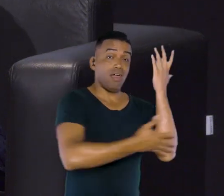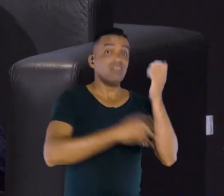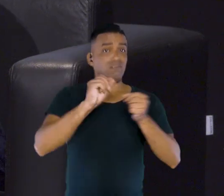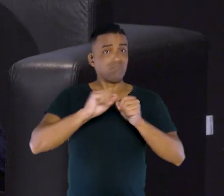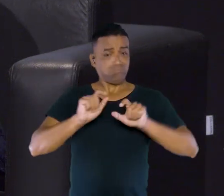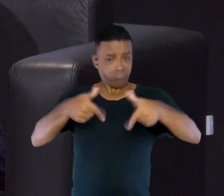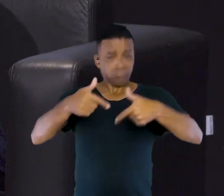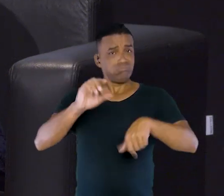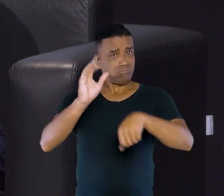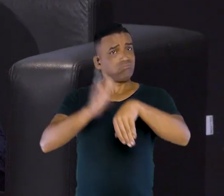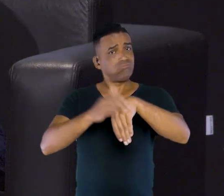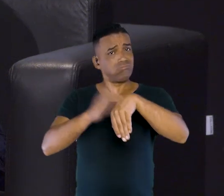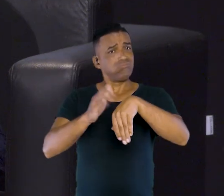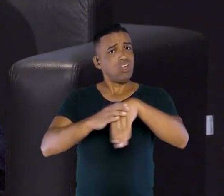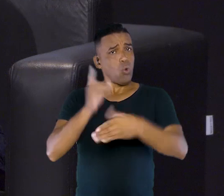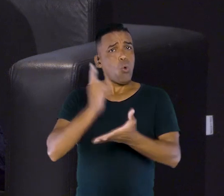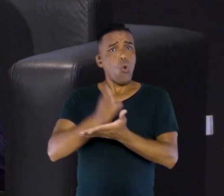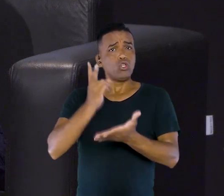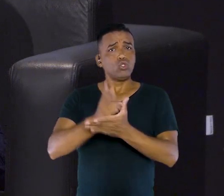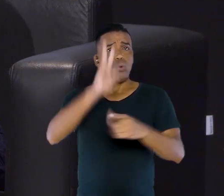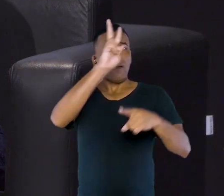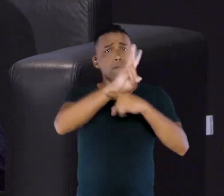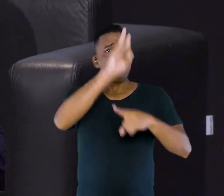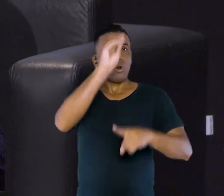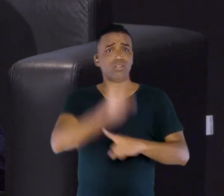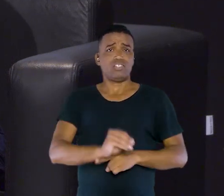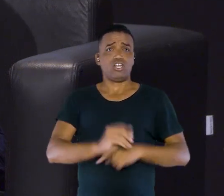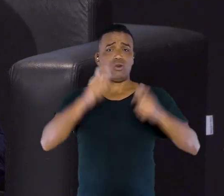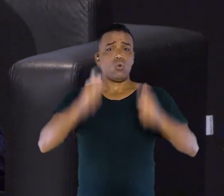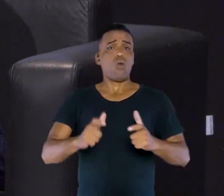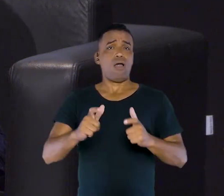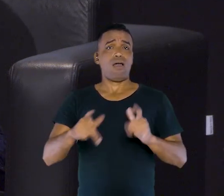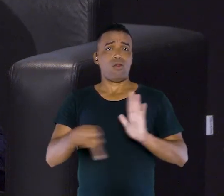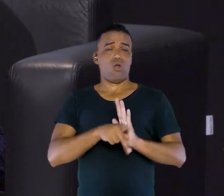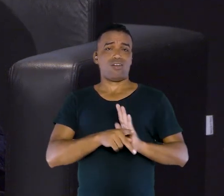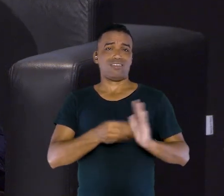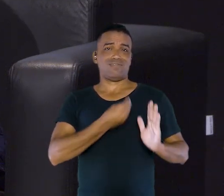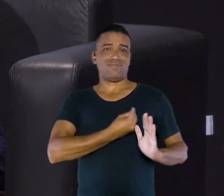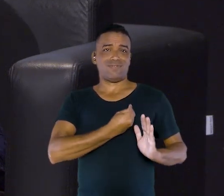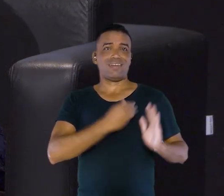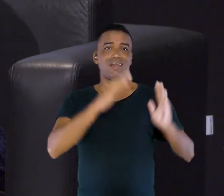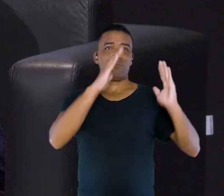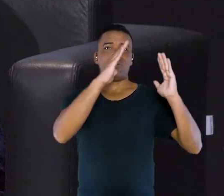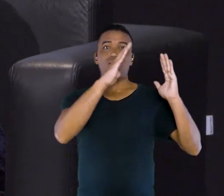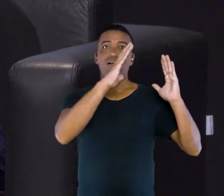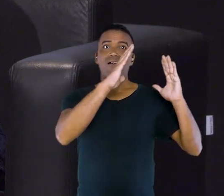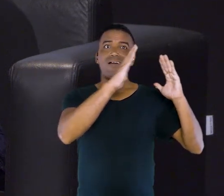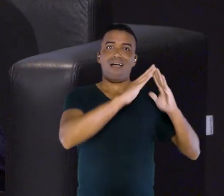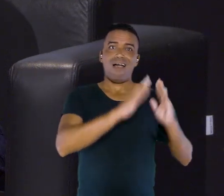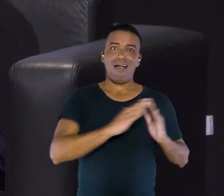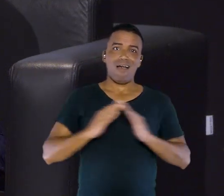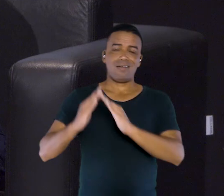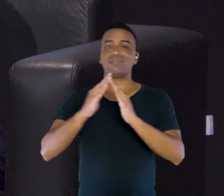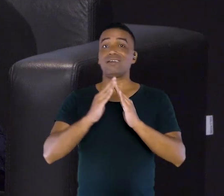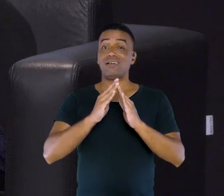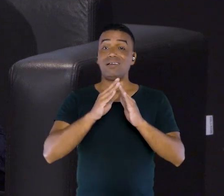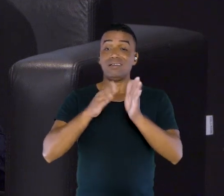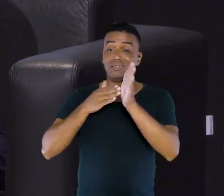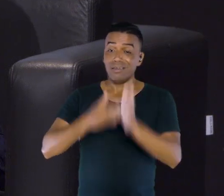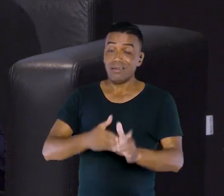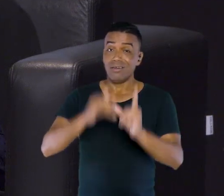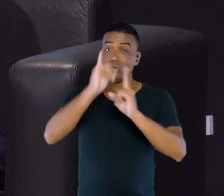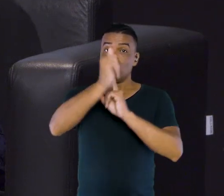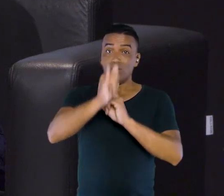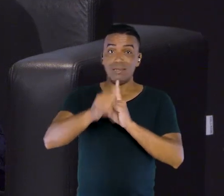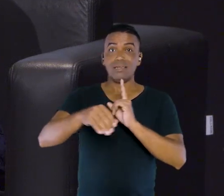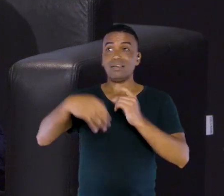isso. A gente continua protegendo o nosso território, né? Seguindo as